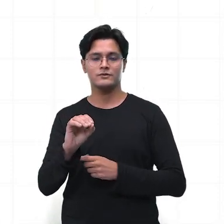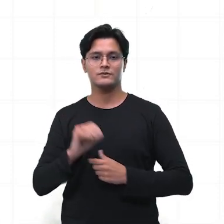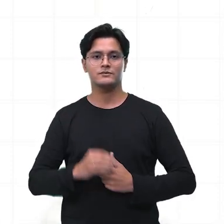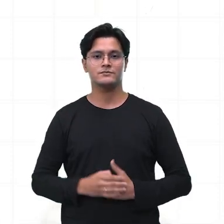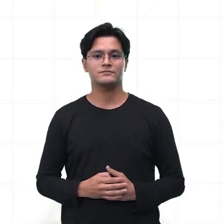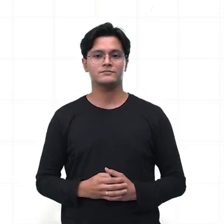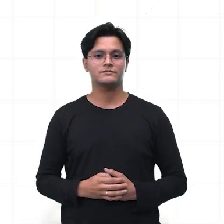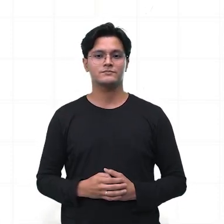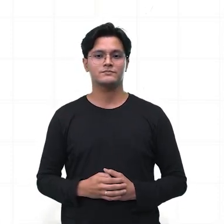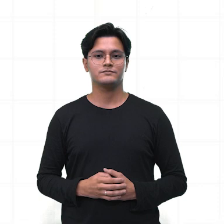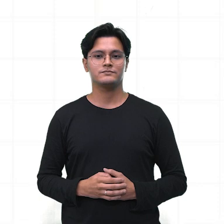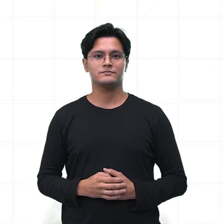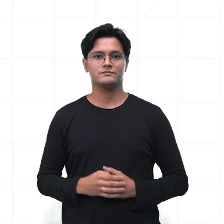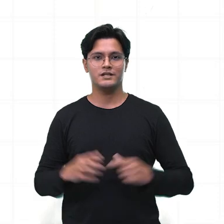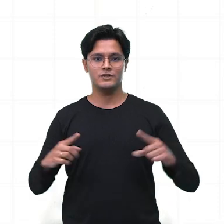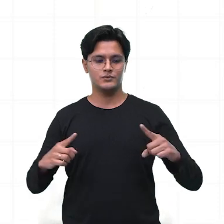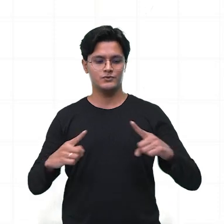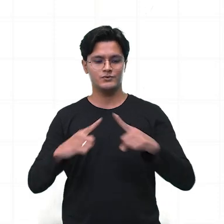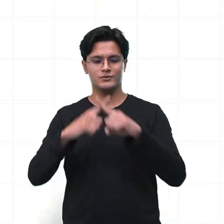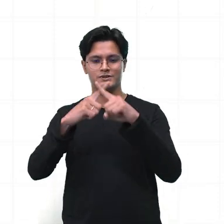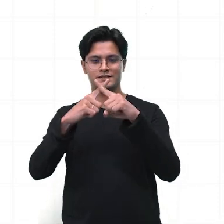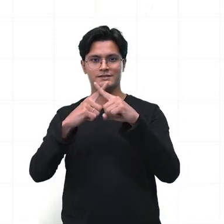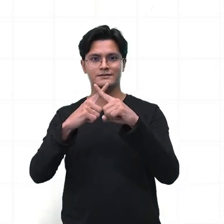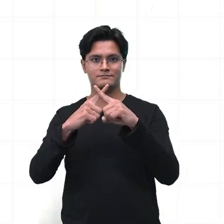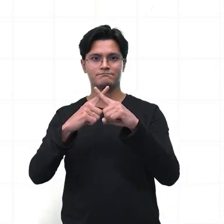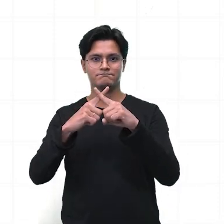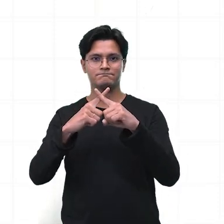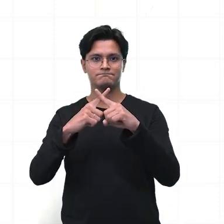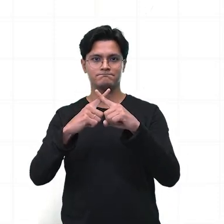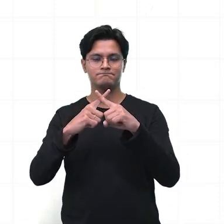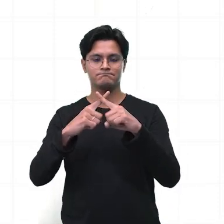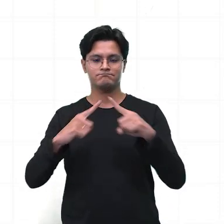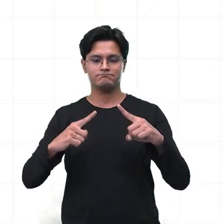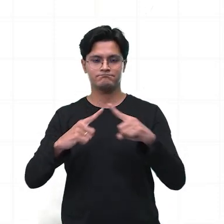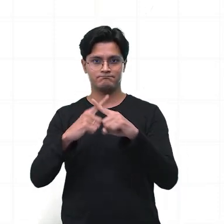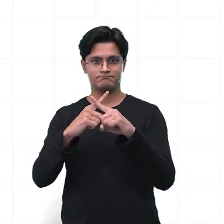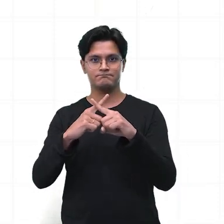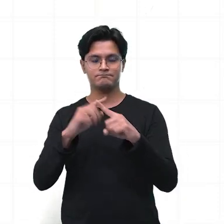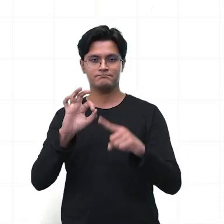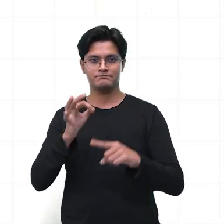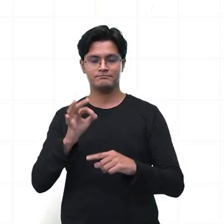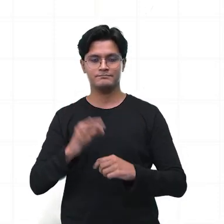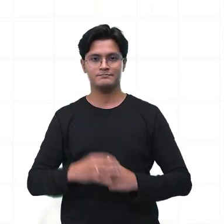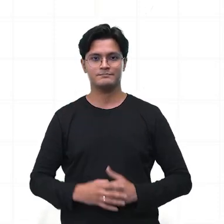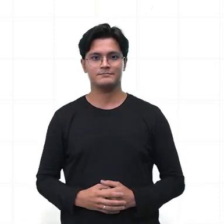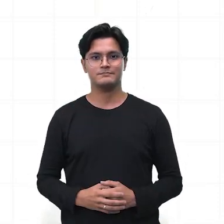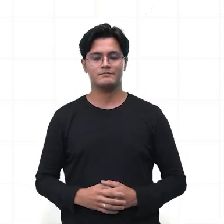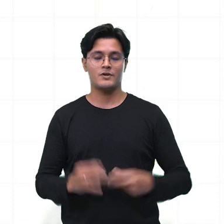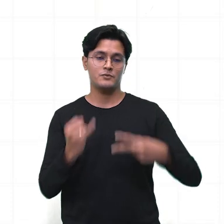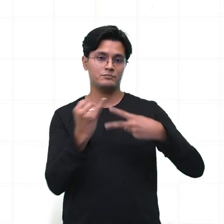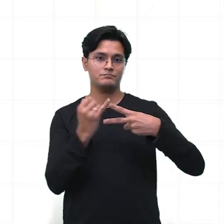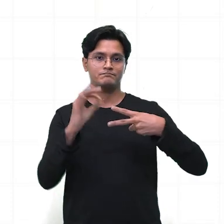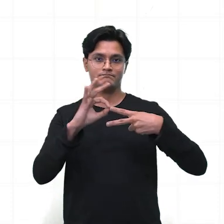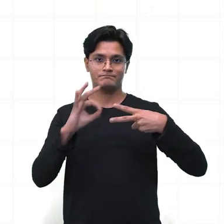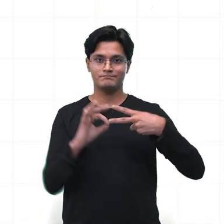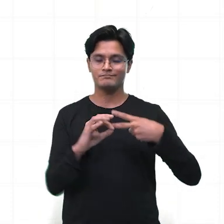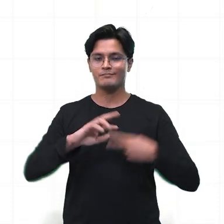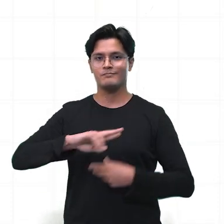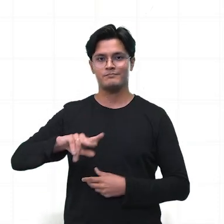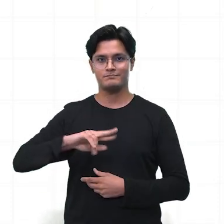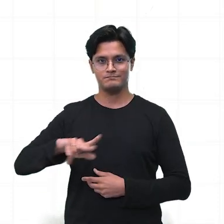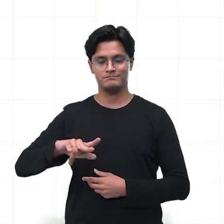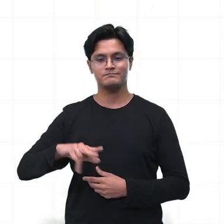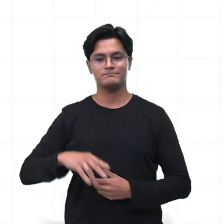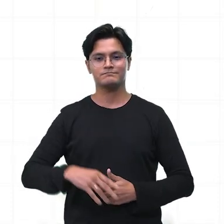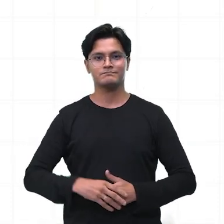aqui, ele está se cruzando com um dos outros lados aqui, tá? Então, nós não temos